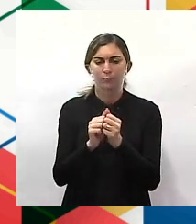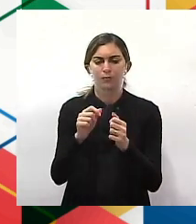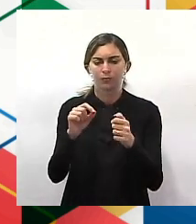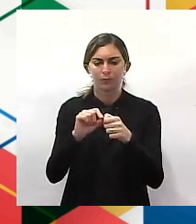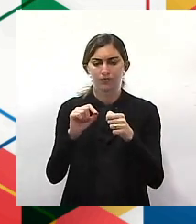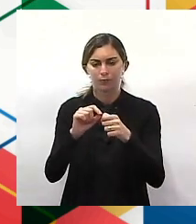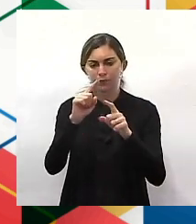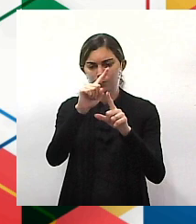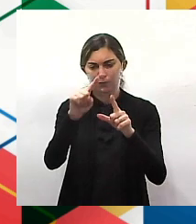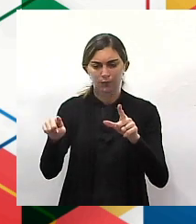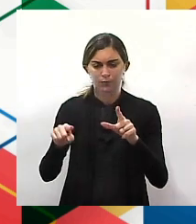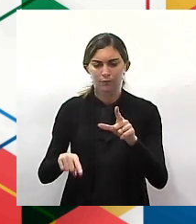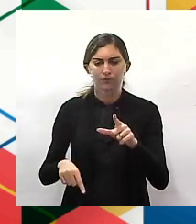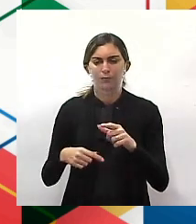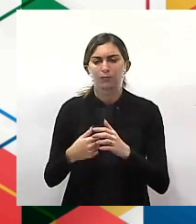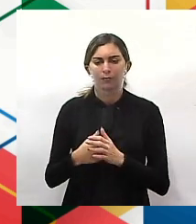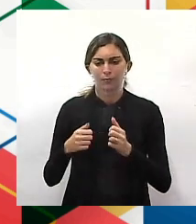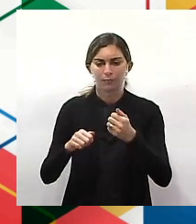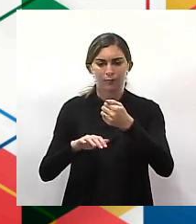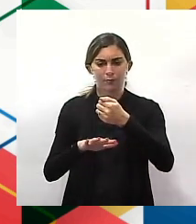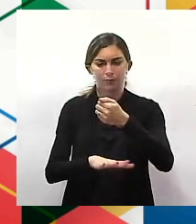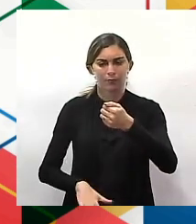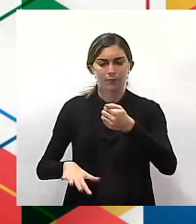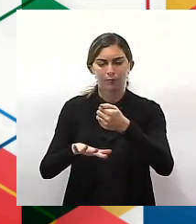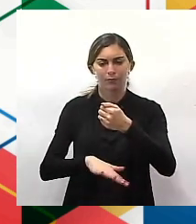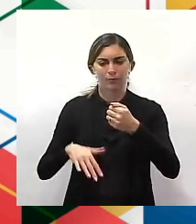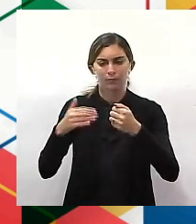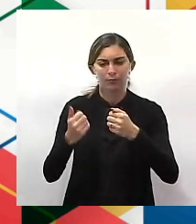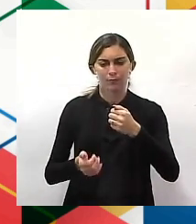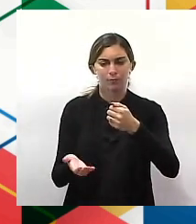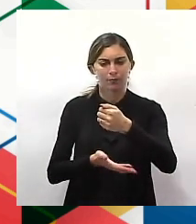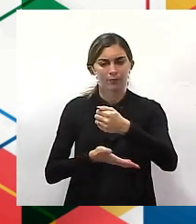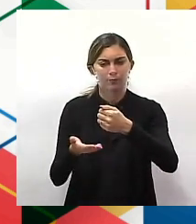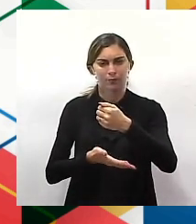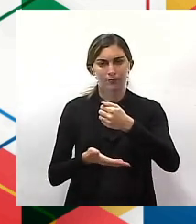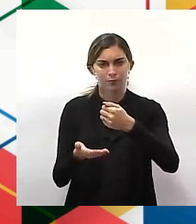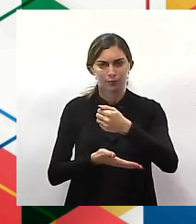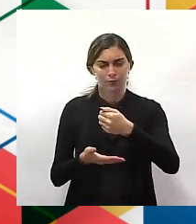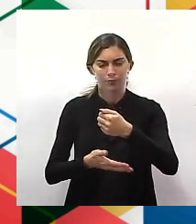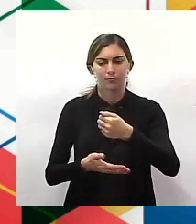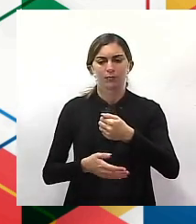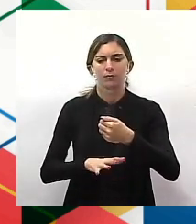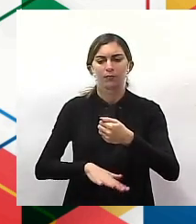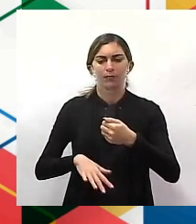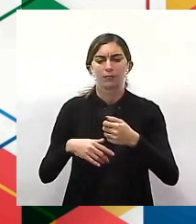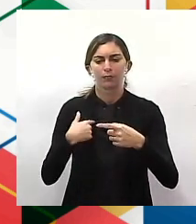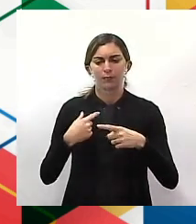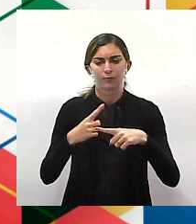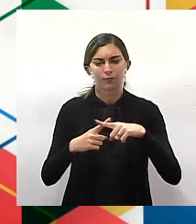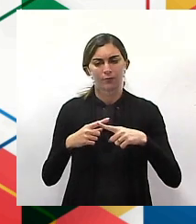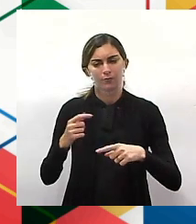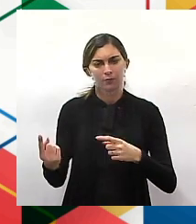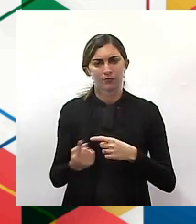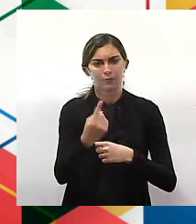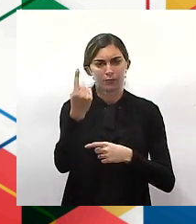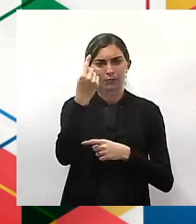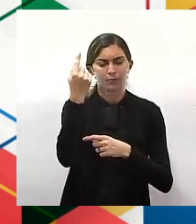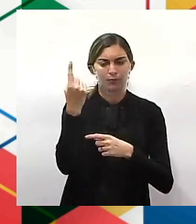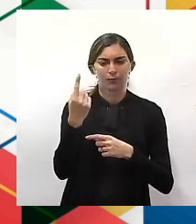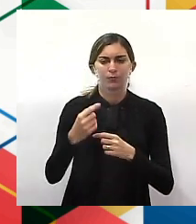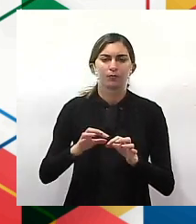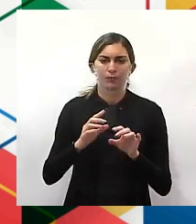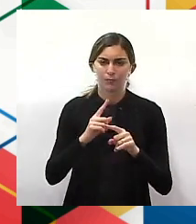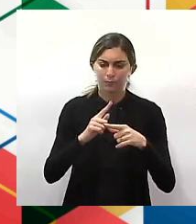um triângulo retângulo. Aí a área do triângulo, a gente sabe que é base vezes altura dividido por